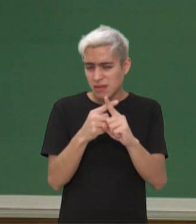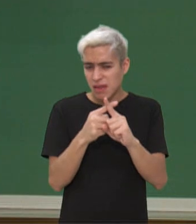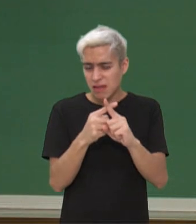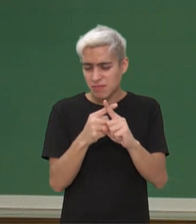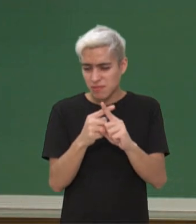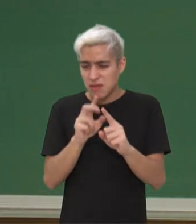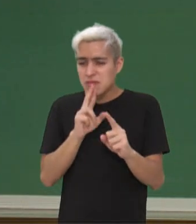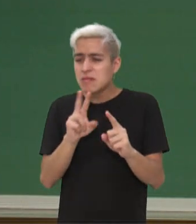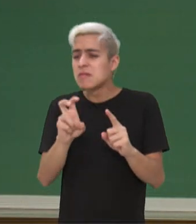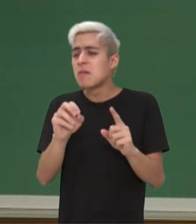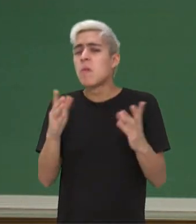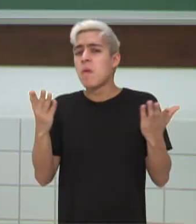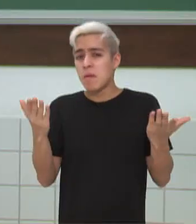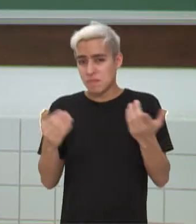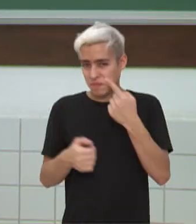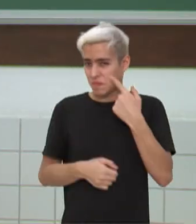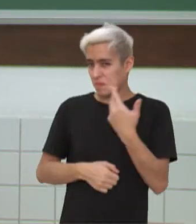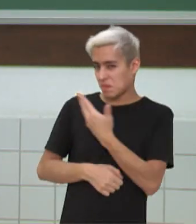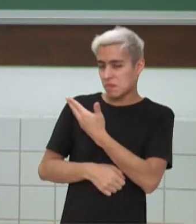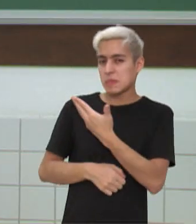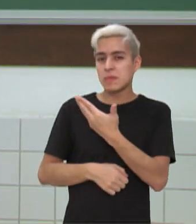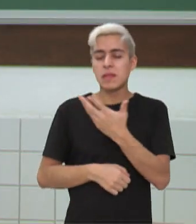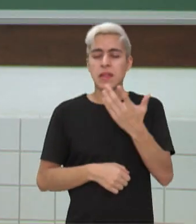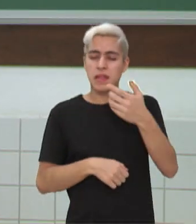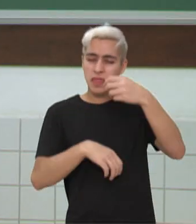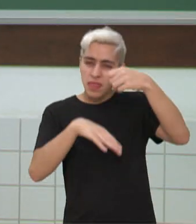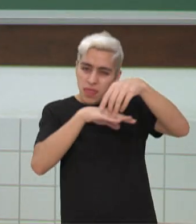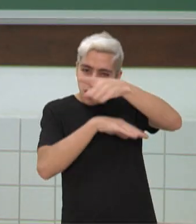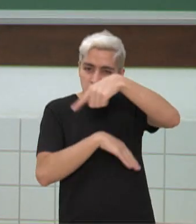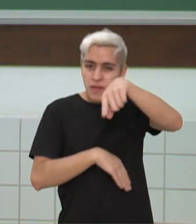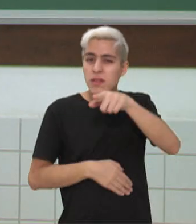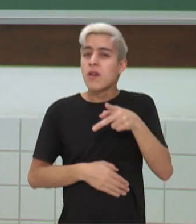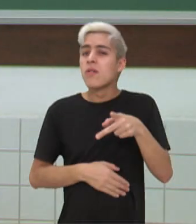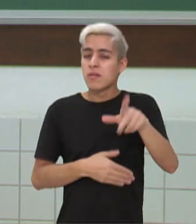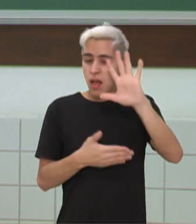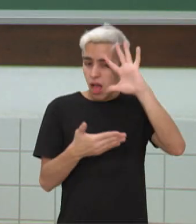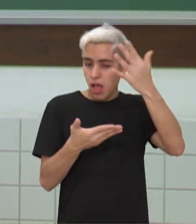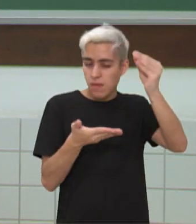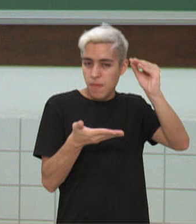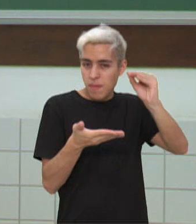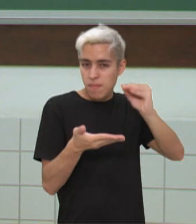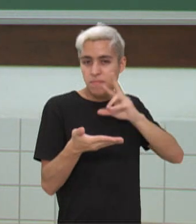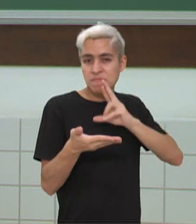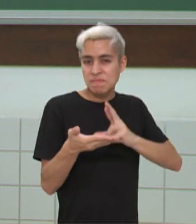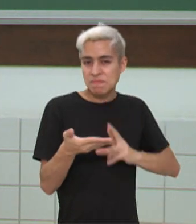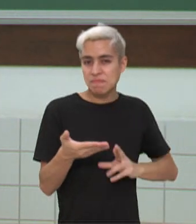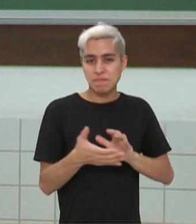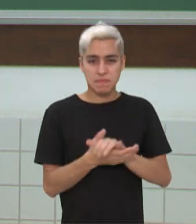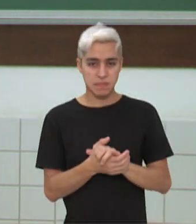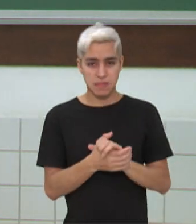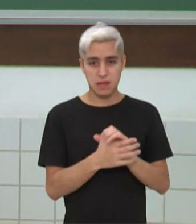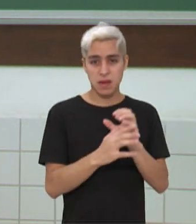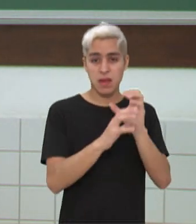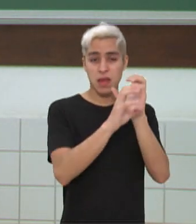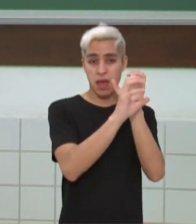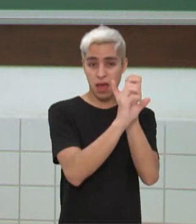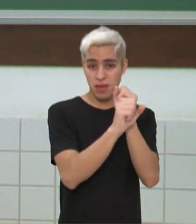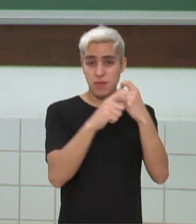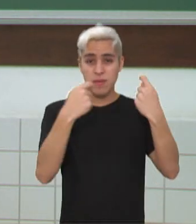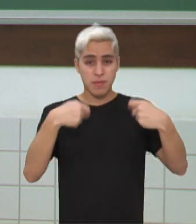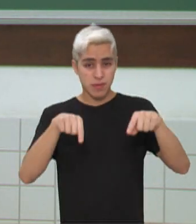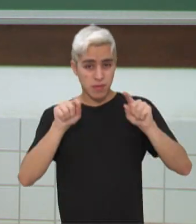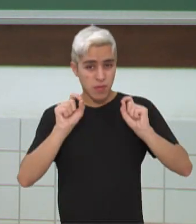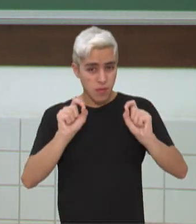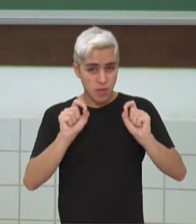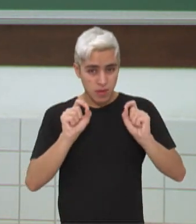50? Vamos para o quadro, vou dar uma dica para você continuar resolvendo. Olha só, a soma